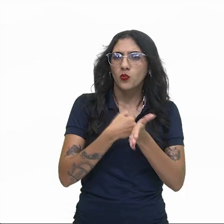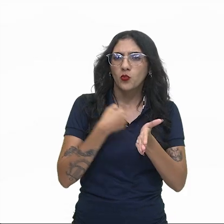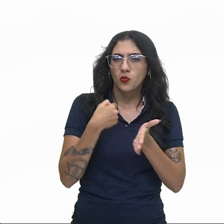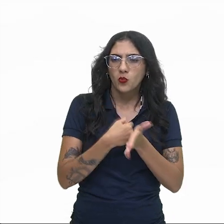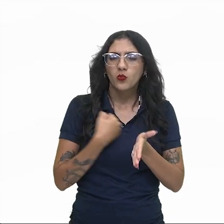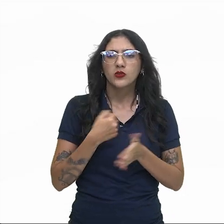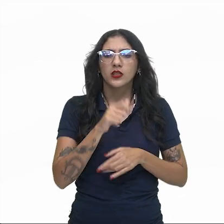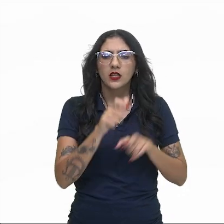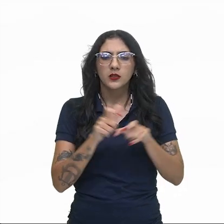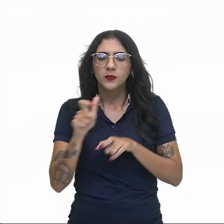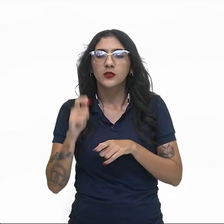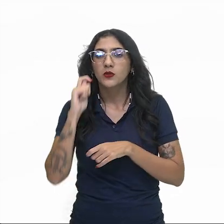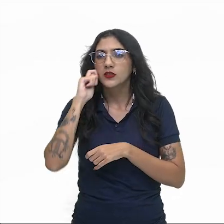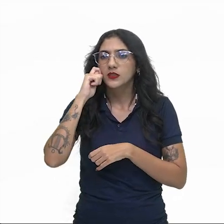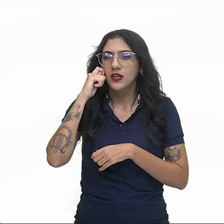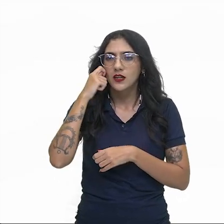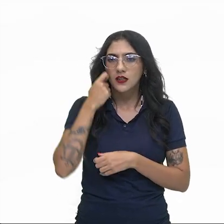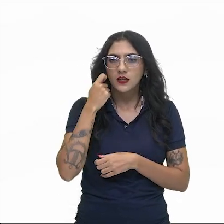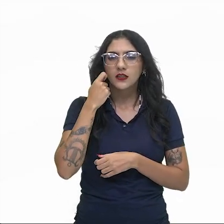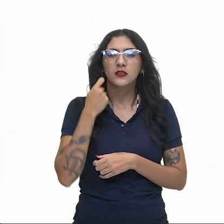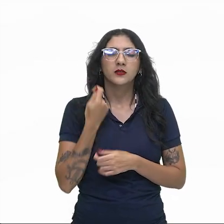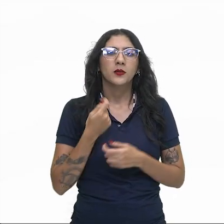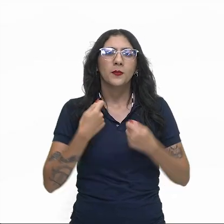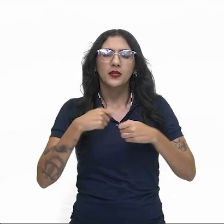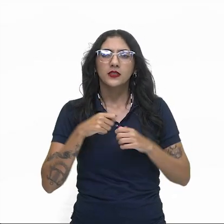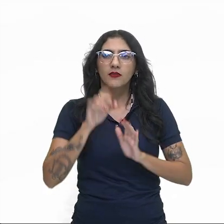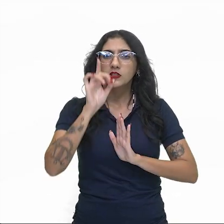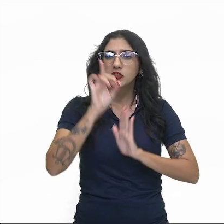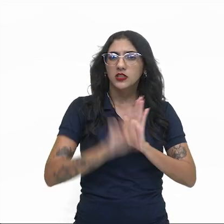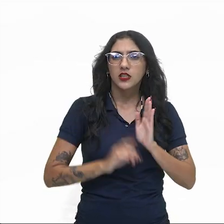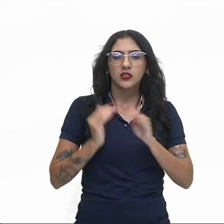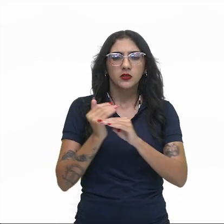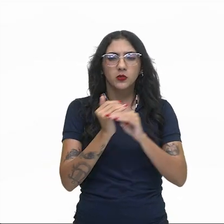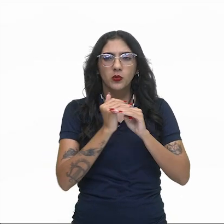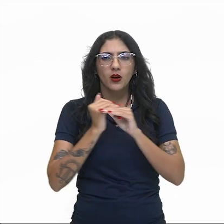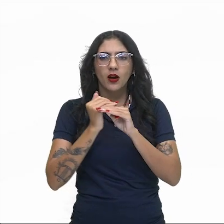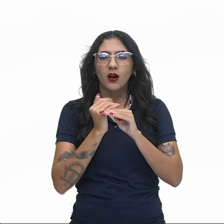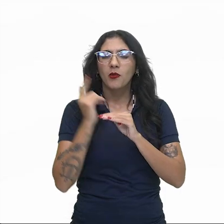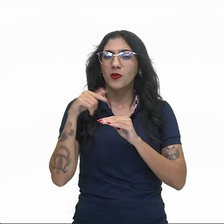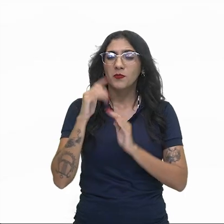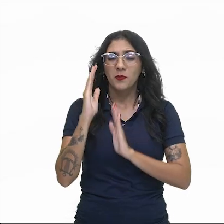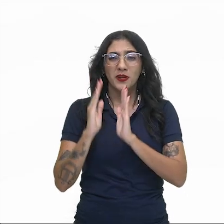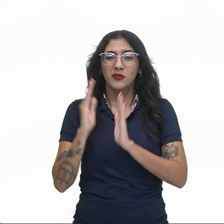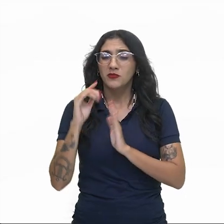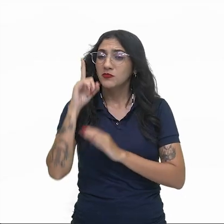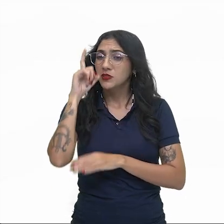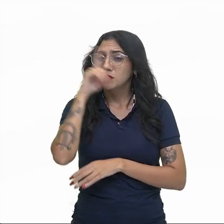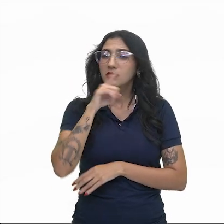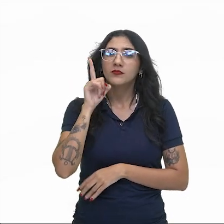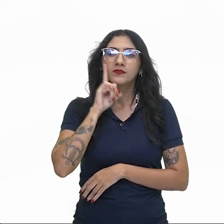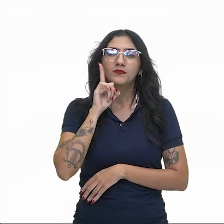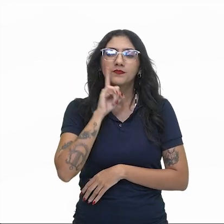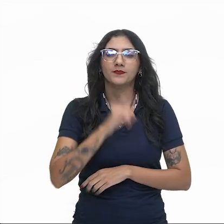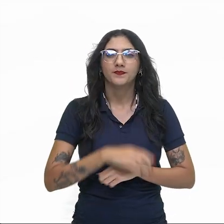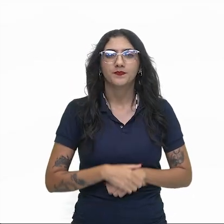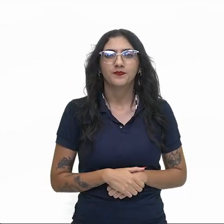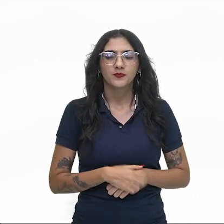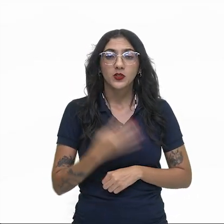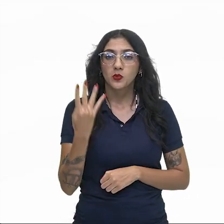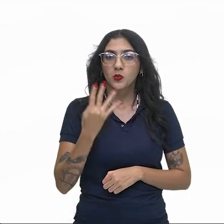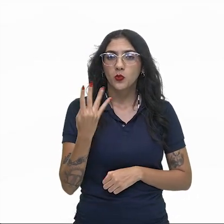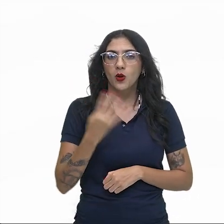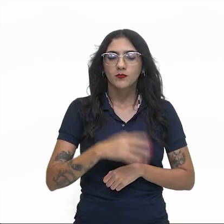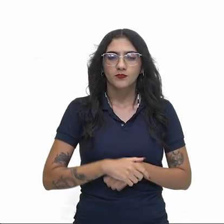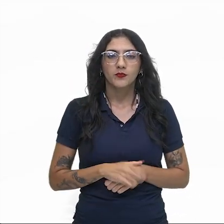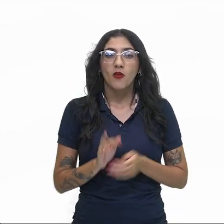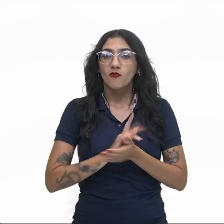todos deveriam ter o mesmo direito. Os Estados Unidos passavam por uma época bem ruim. Quarto,